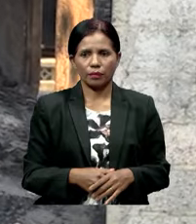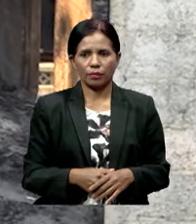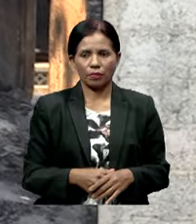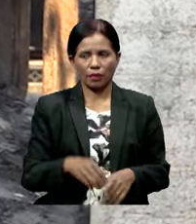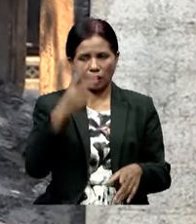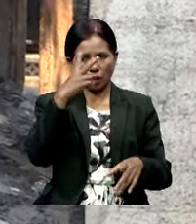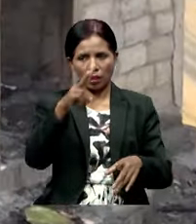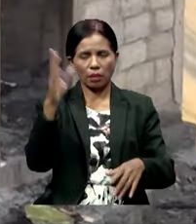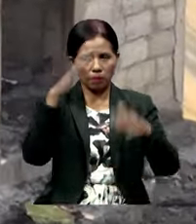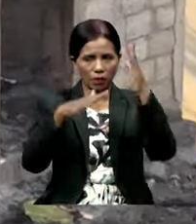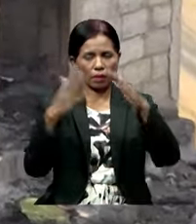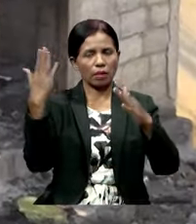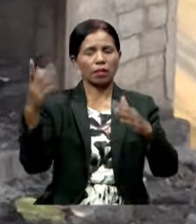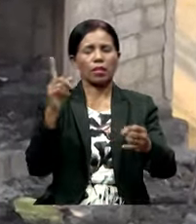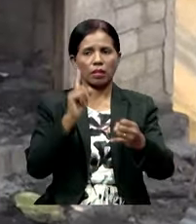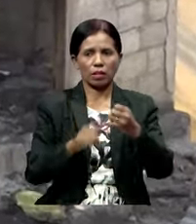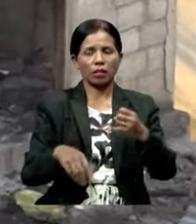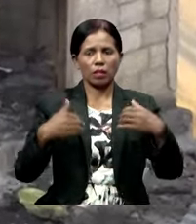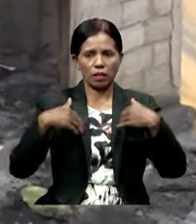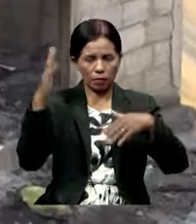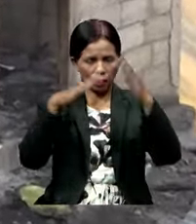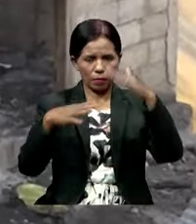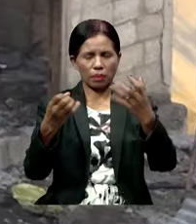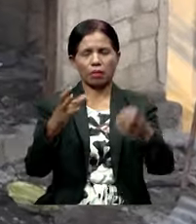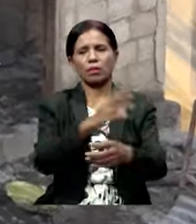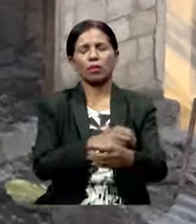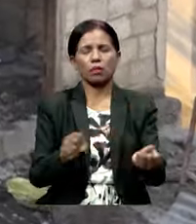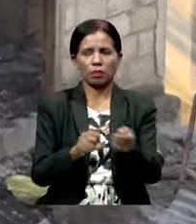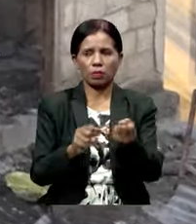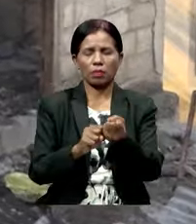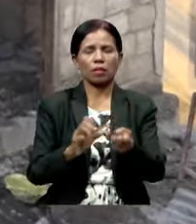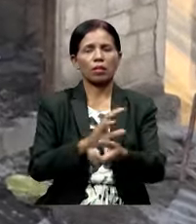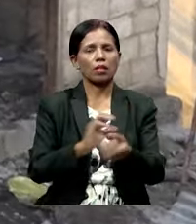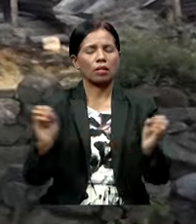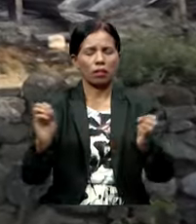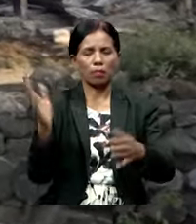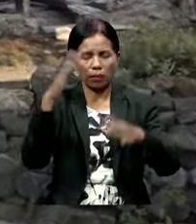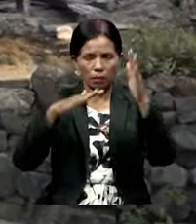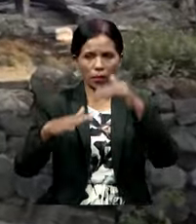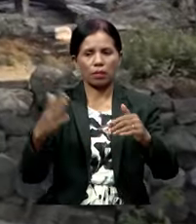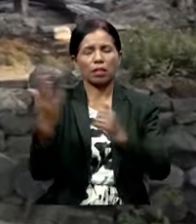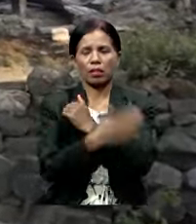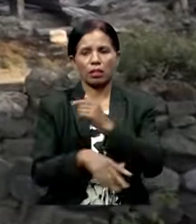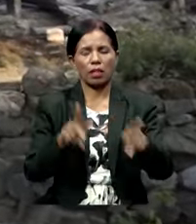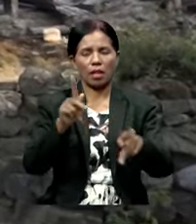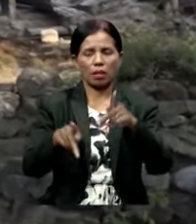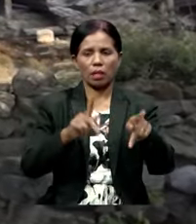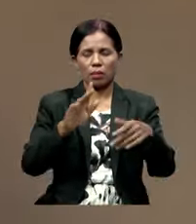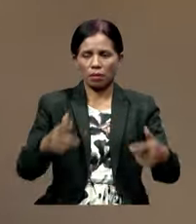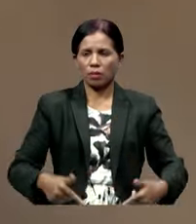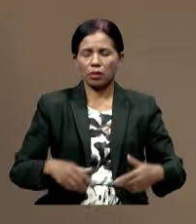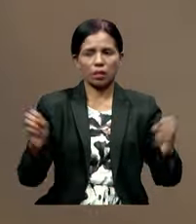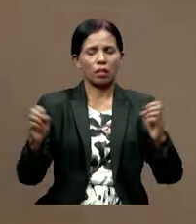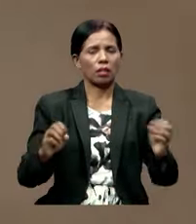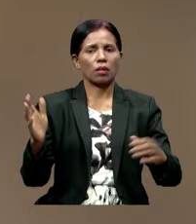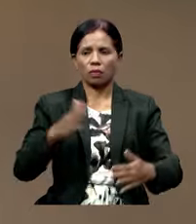Haré para a situação railaran nebe ecosicos ne mosu conflitos, pode contribuir para a instabilidade e a nação no halo comunidade Moris La Seguro. No